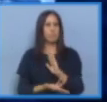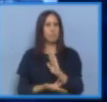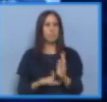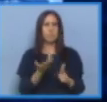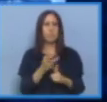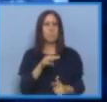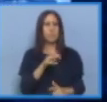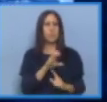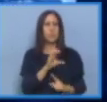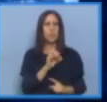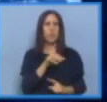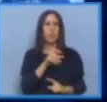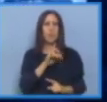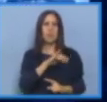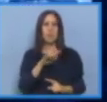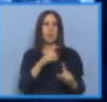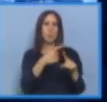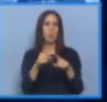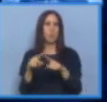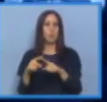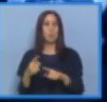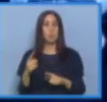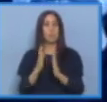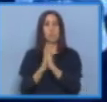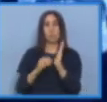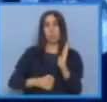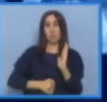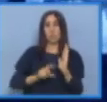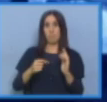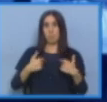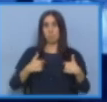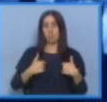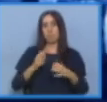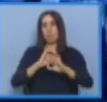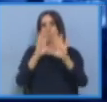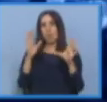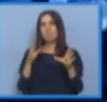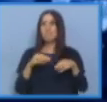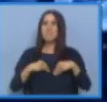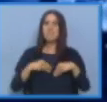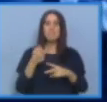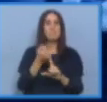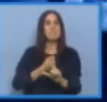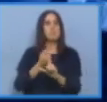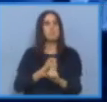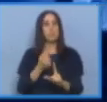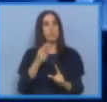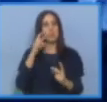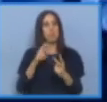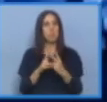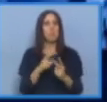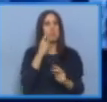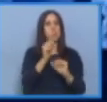da maçonaria e outras presentes, e depois então a Igreja Católica também, no meu caso, claro, aceitar isto como um desafio do encontro,